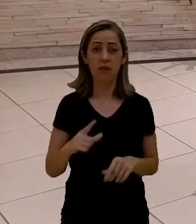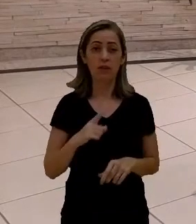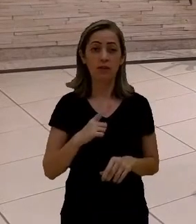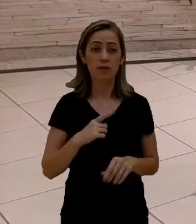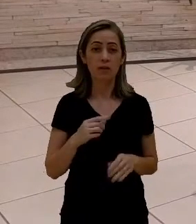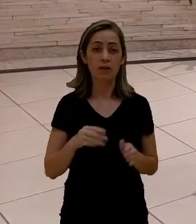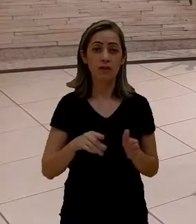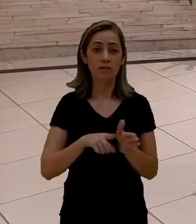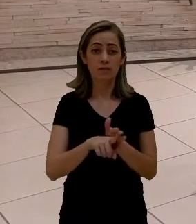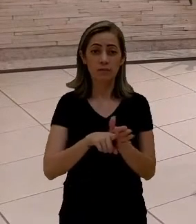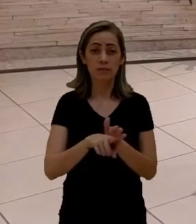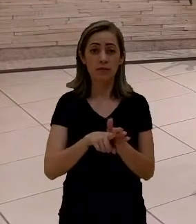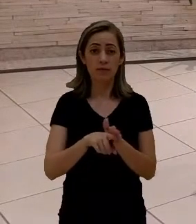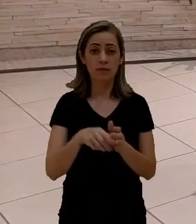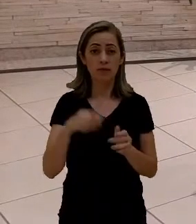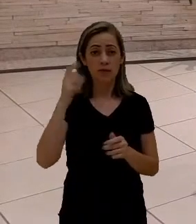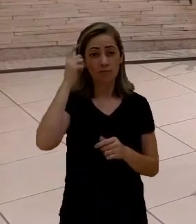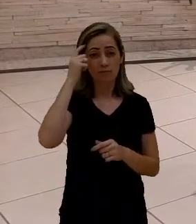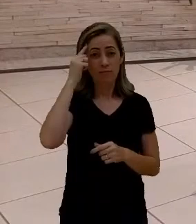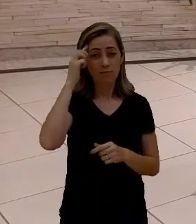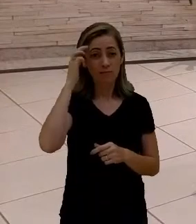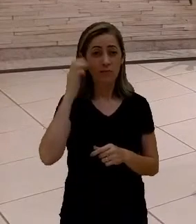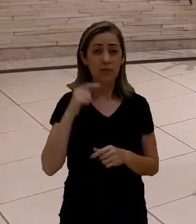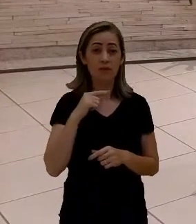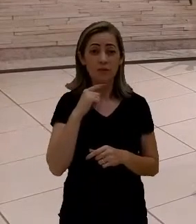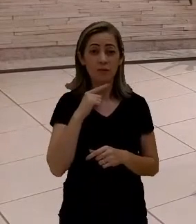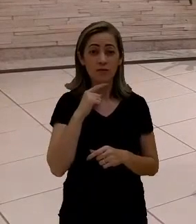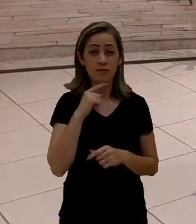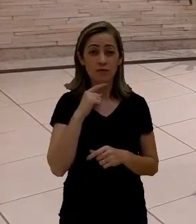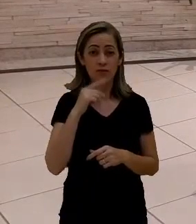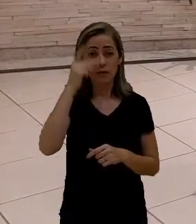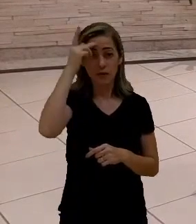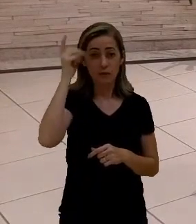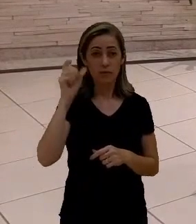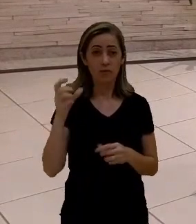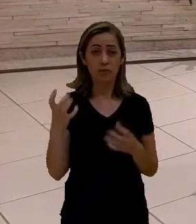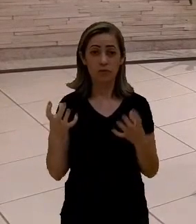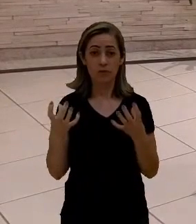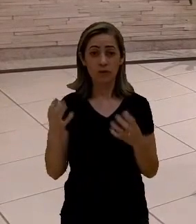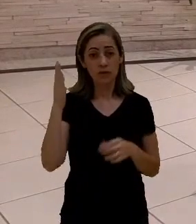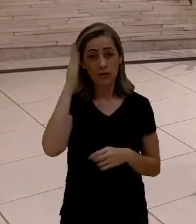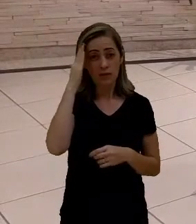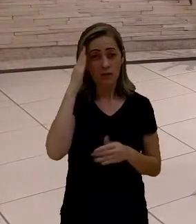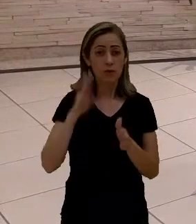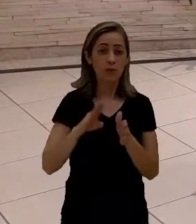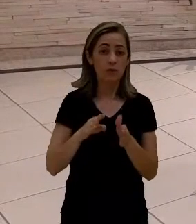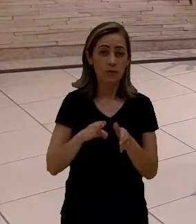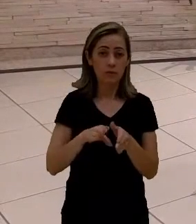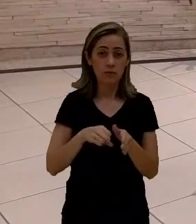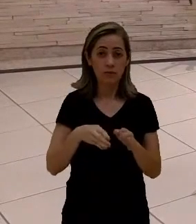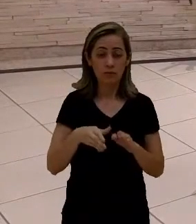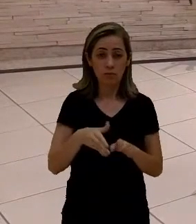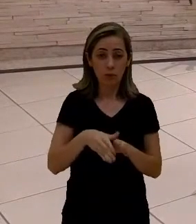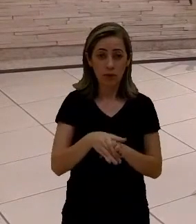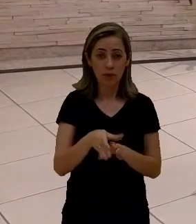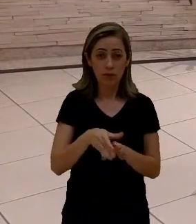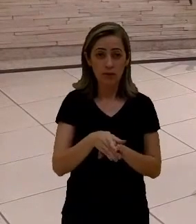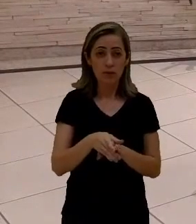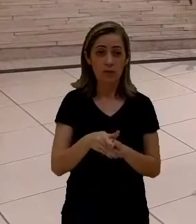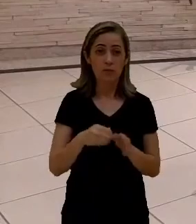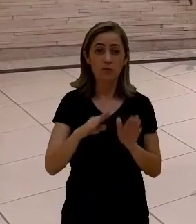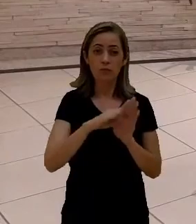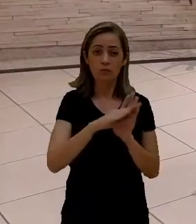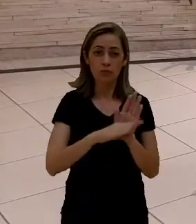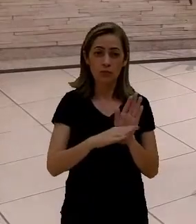dessas confusões digamos assim na cabeça dos próprios músicos né Então queria uma orientação sobre esse sentido da do ritual da